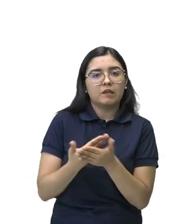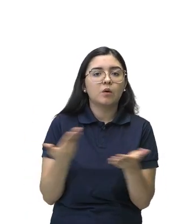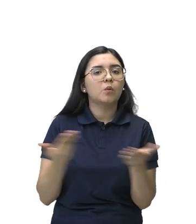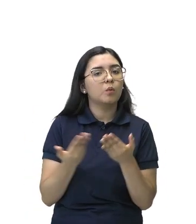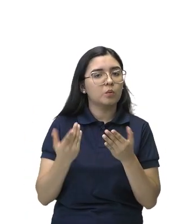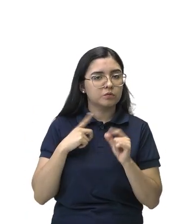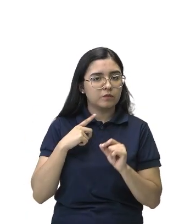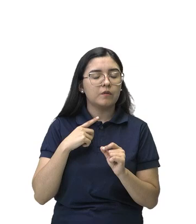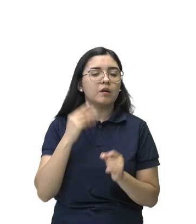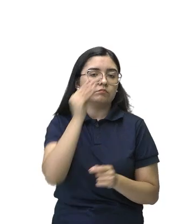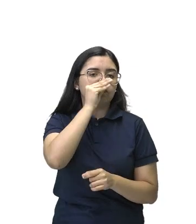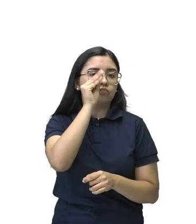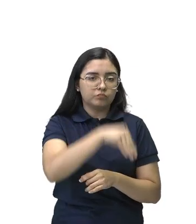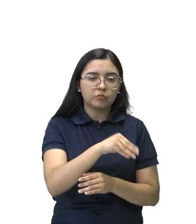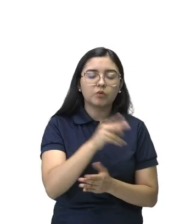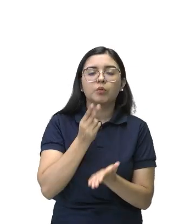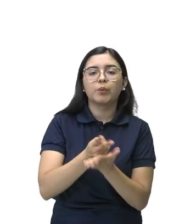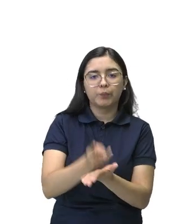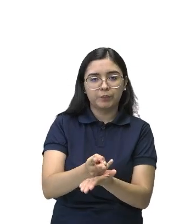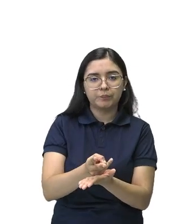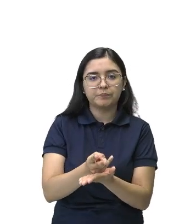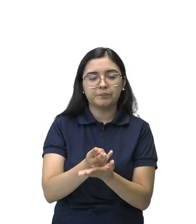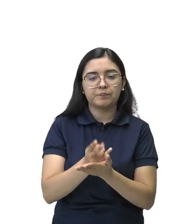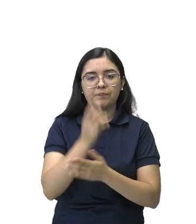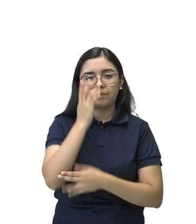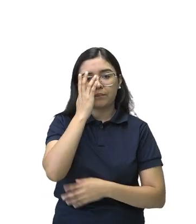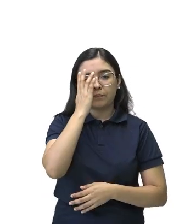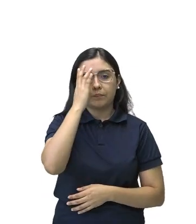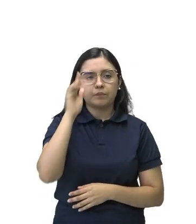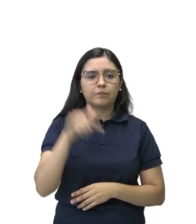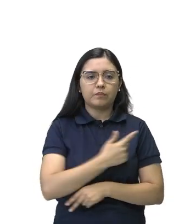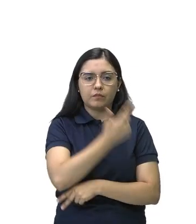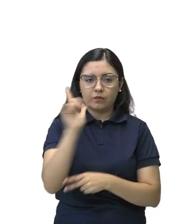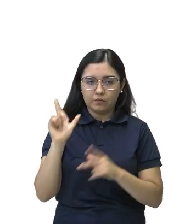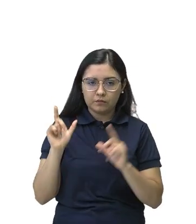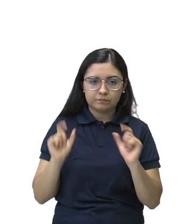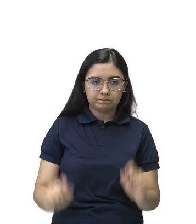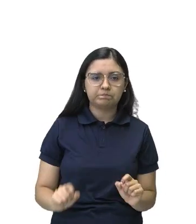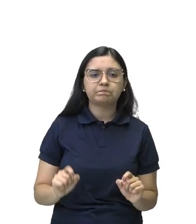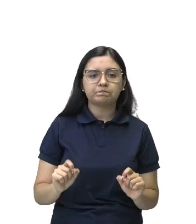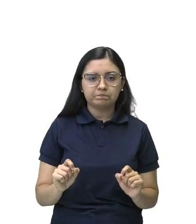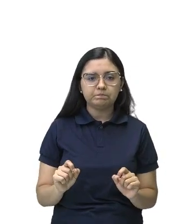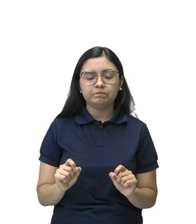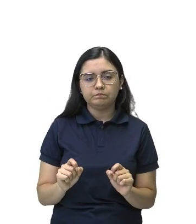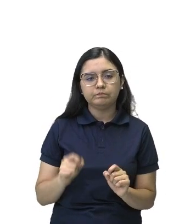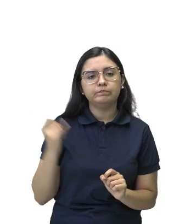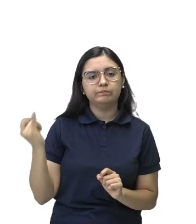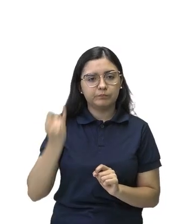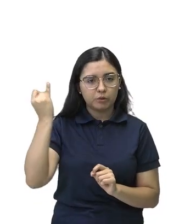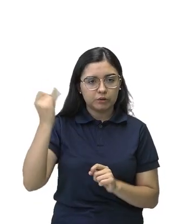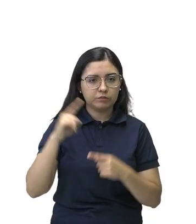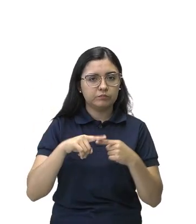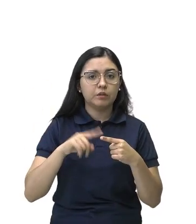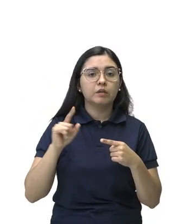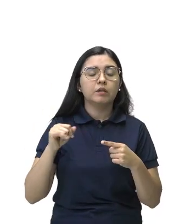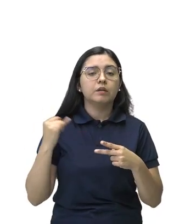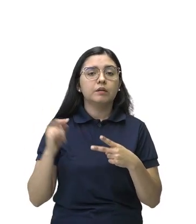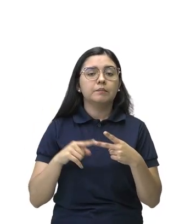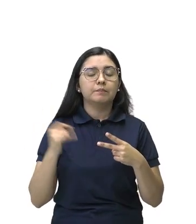essa negligência ainda existe. Outro ponto que consideramos importante é